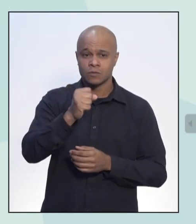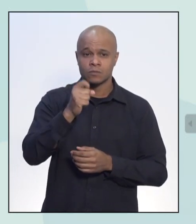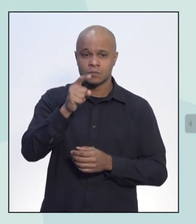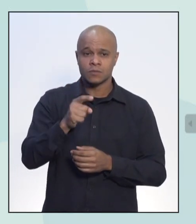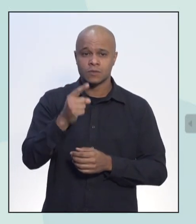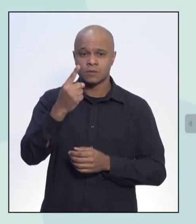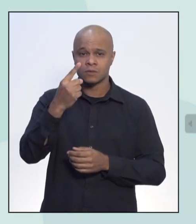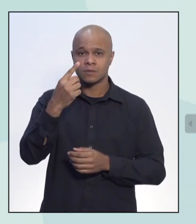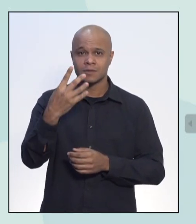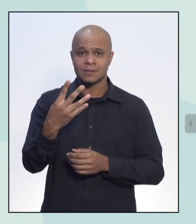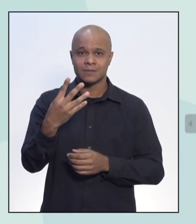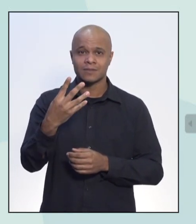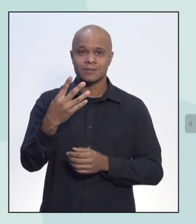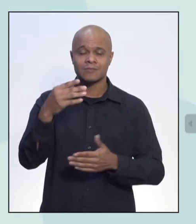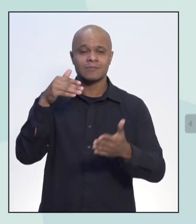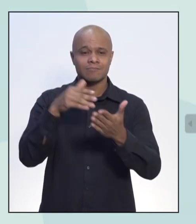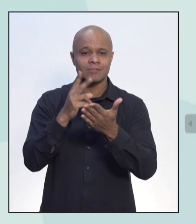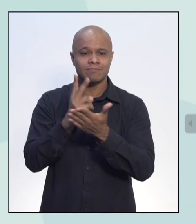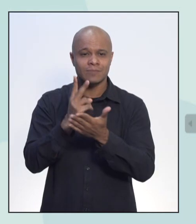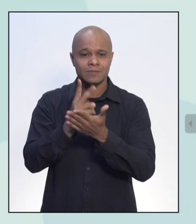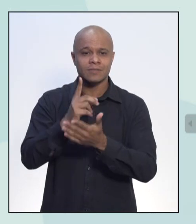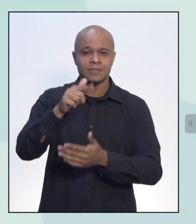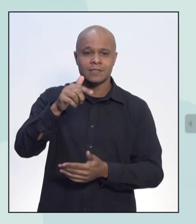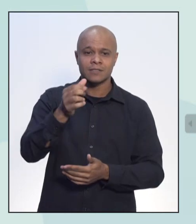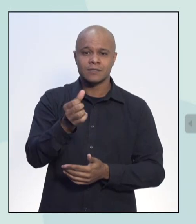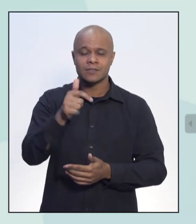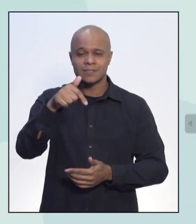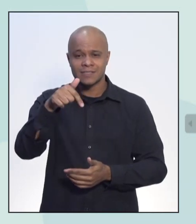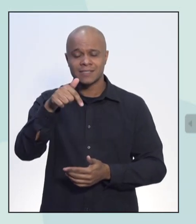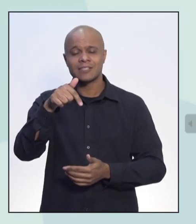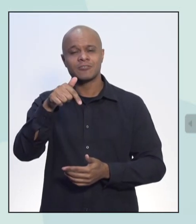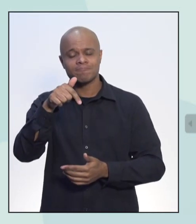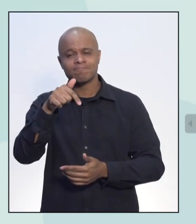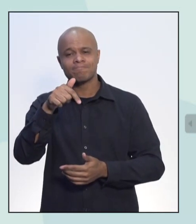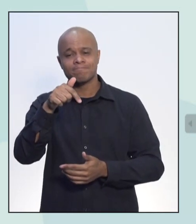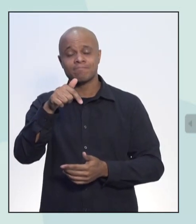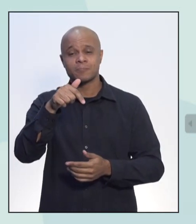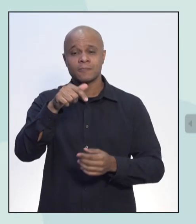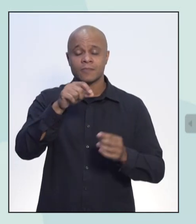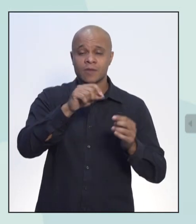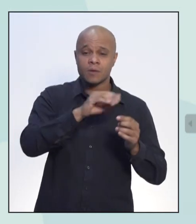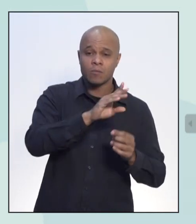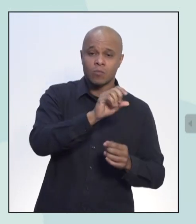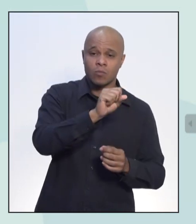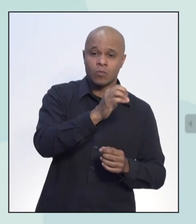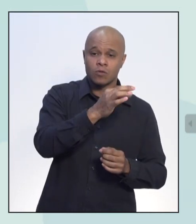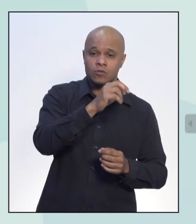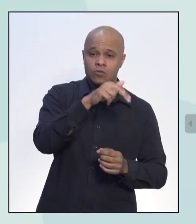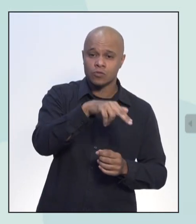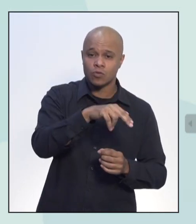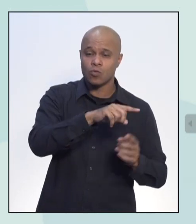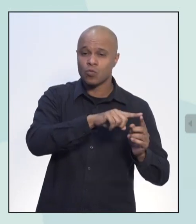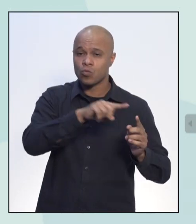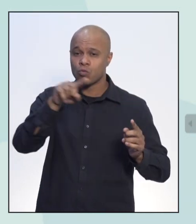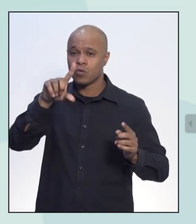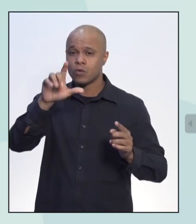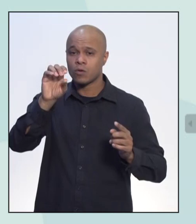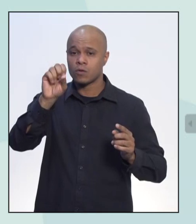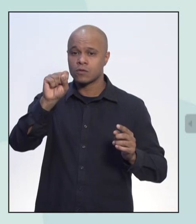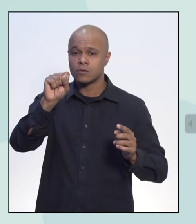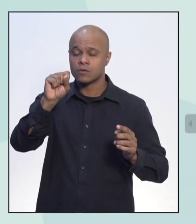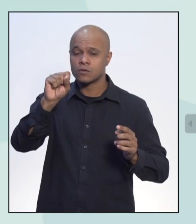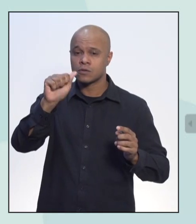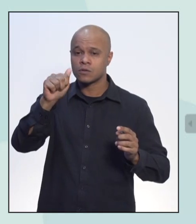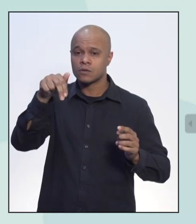8h14, né, um Boeing também 767, que também sai de Boston para Los Angeles, né, com 56 passageiros. O primeiro sai